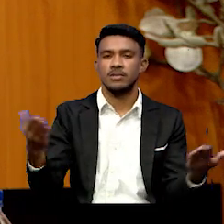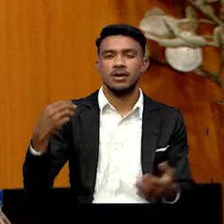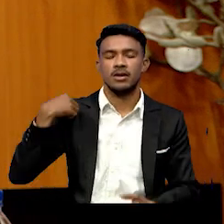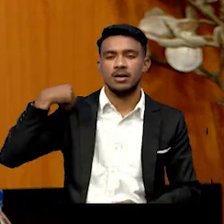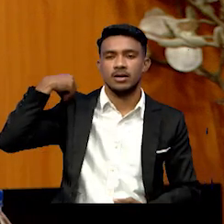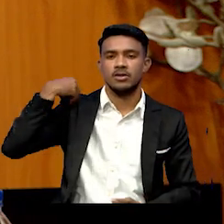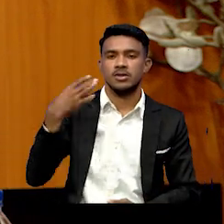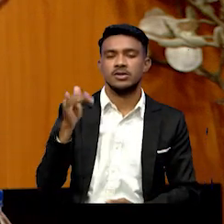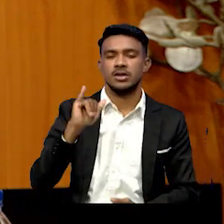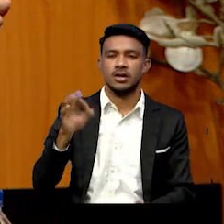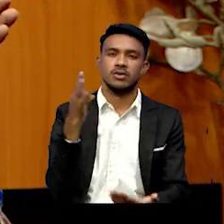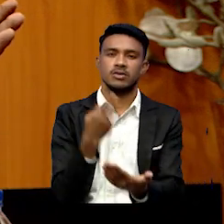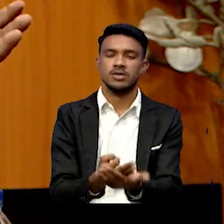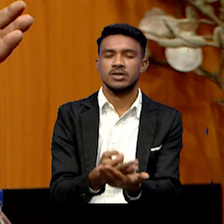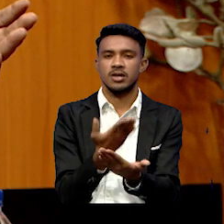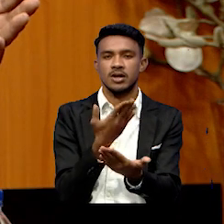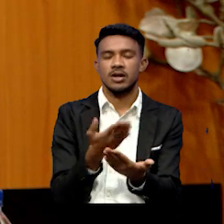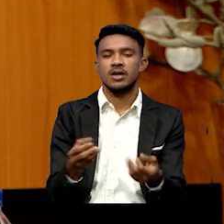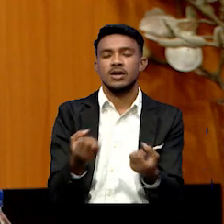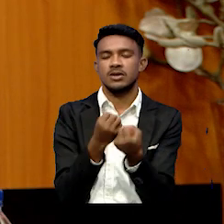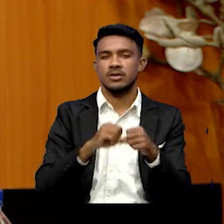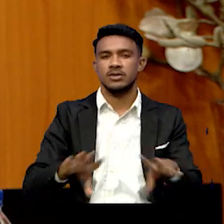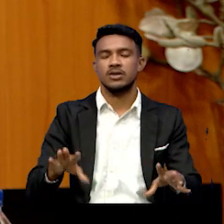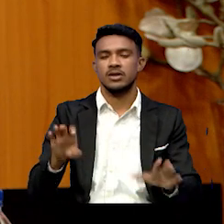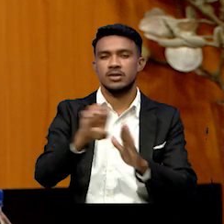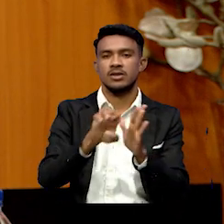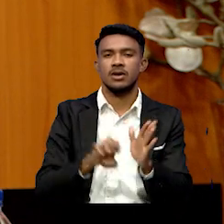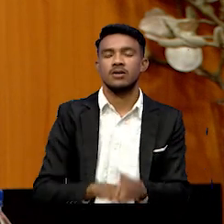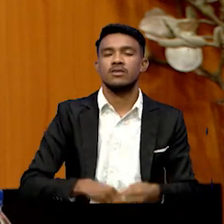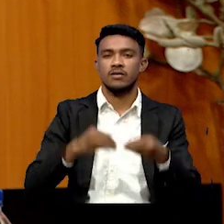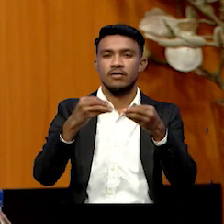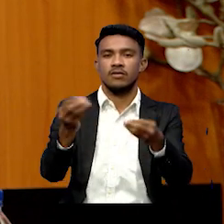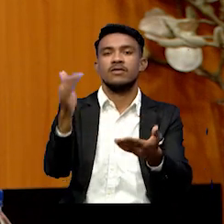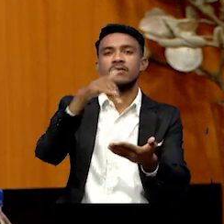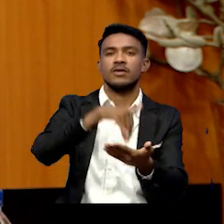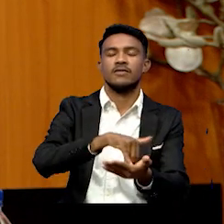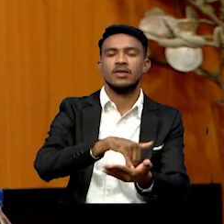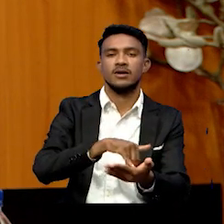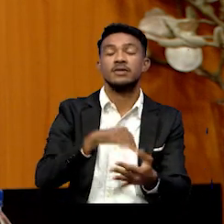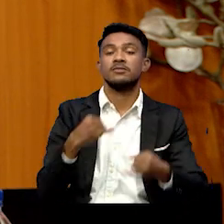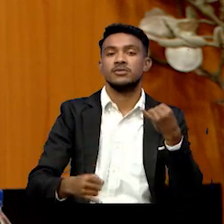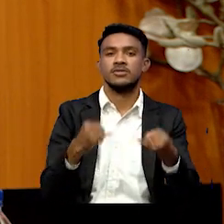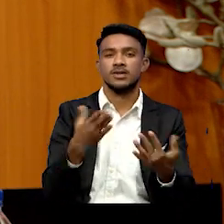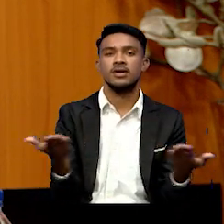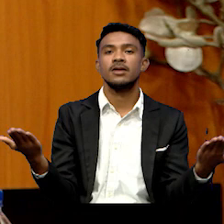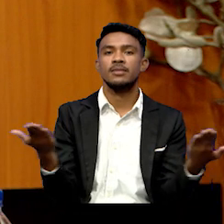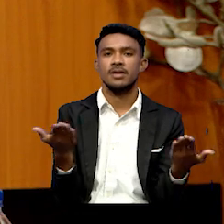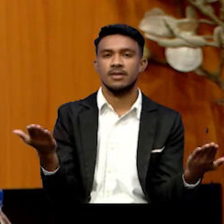se ele não é recurso, não é se ele gasta, está no fofila, fala. Ne justiça é nebe,